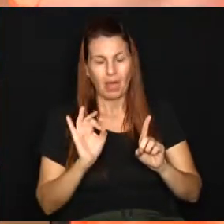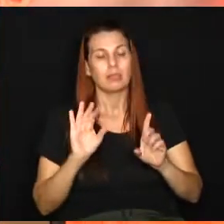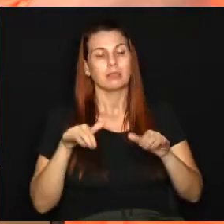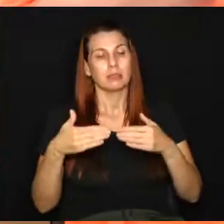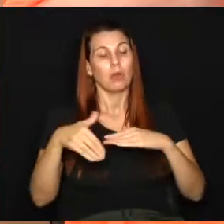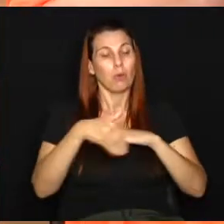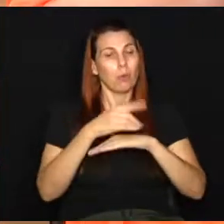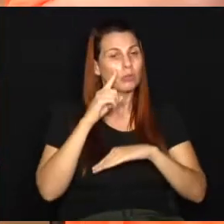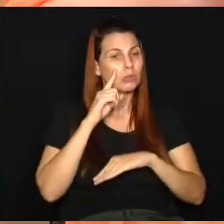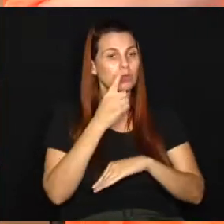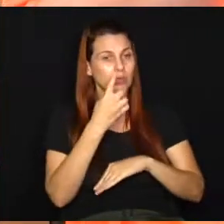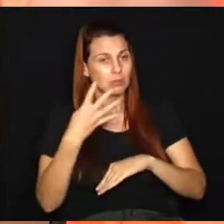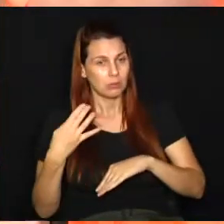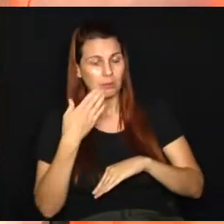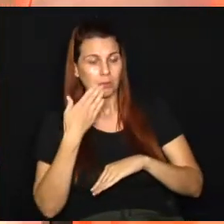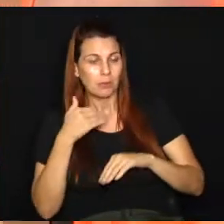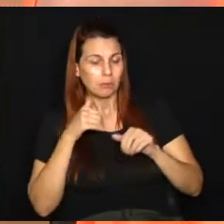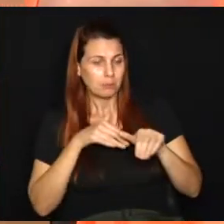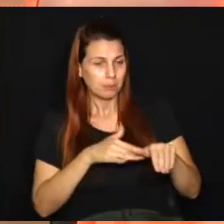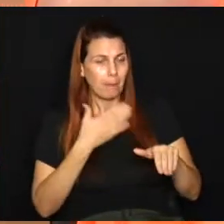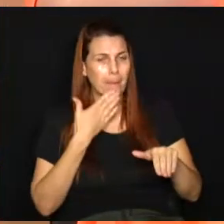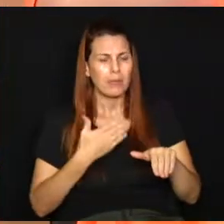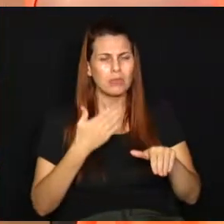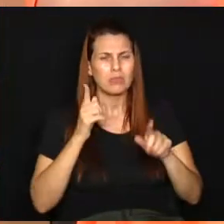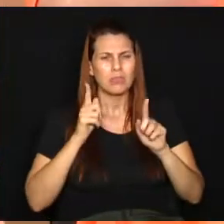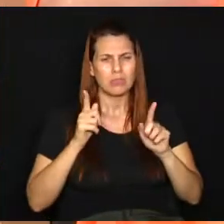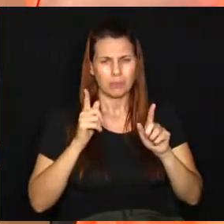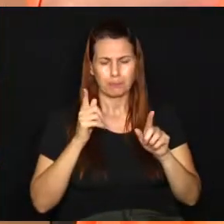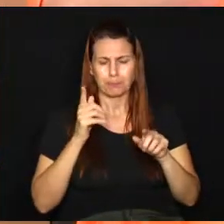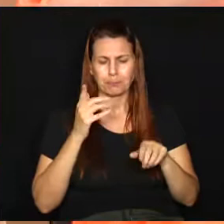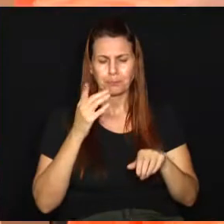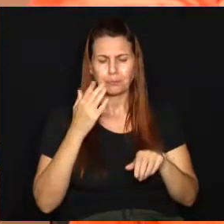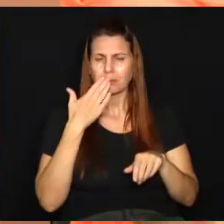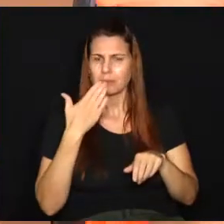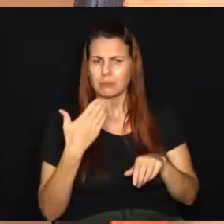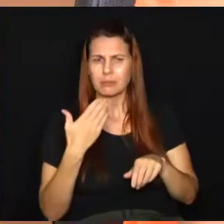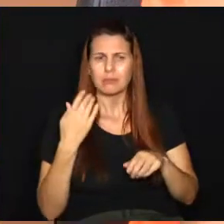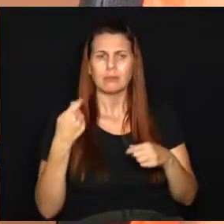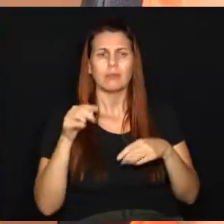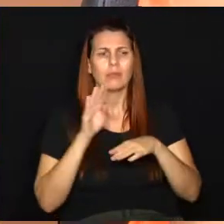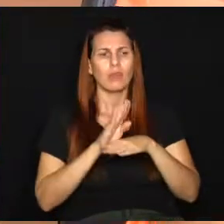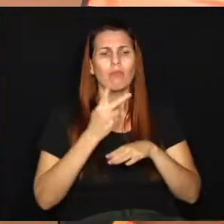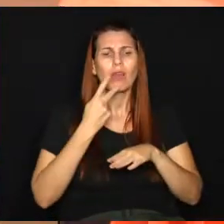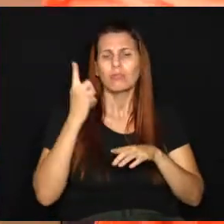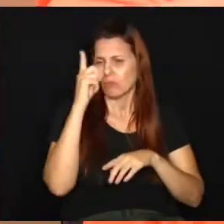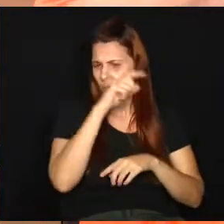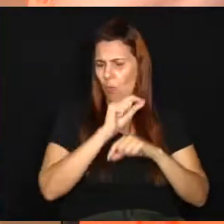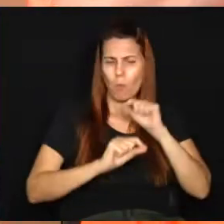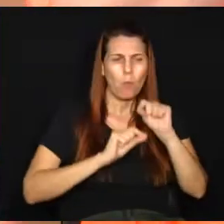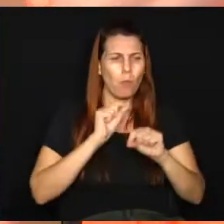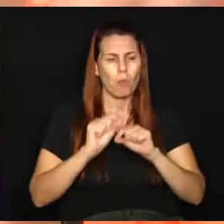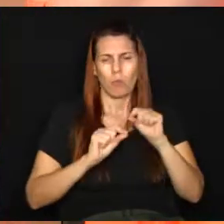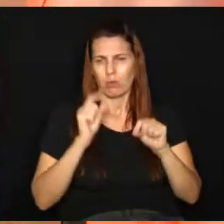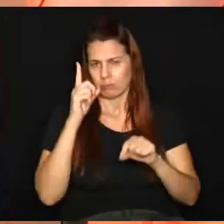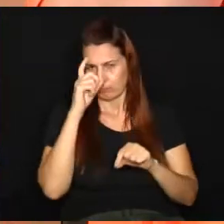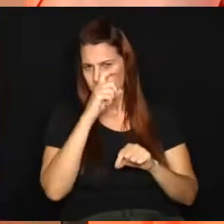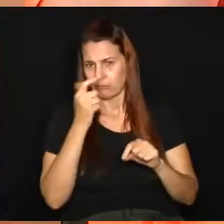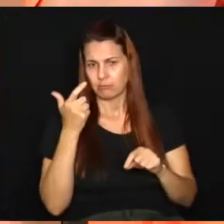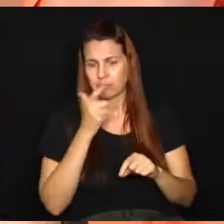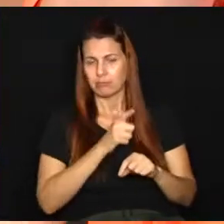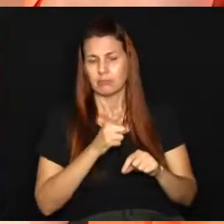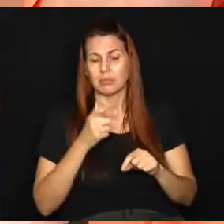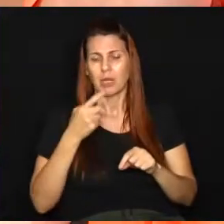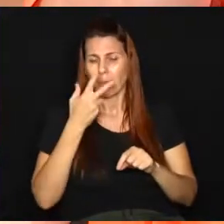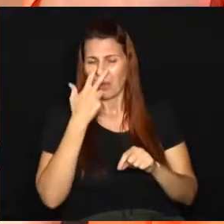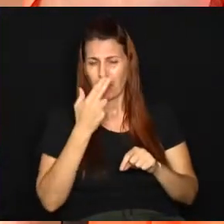no dia 14. As mulheres têm gritado pelas suas demandas, as suas dificuldades, os retrocessos